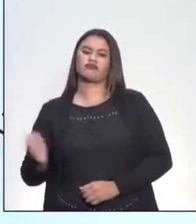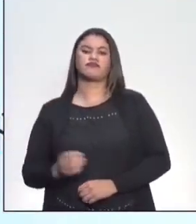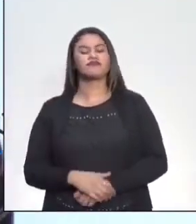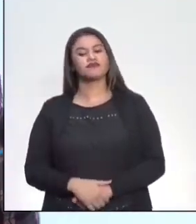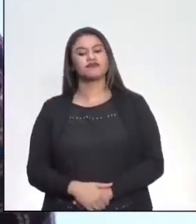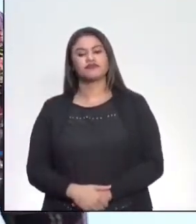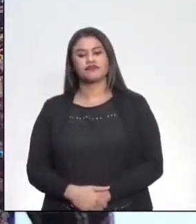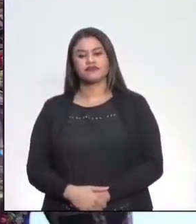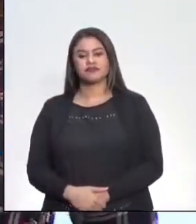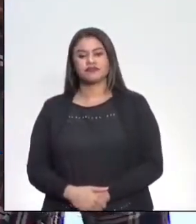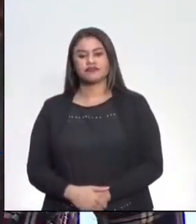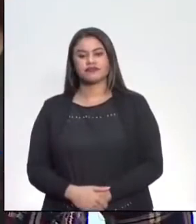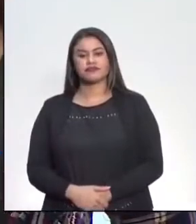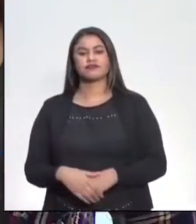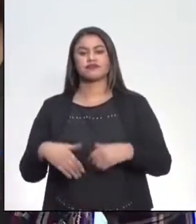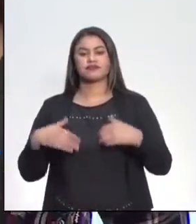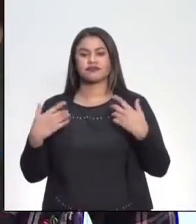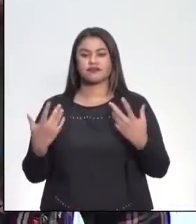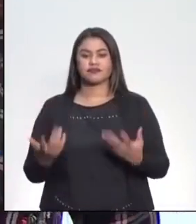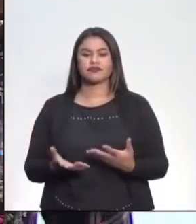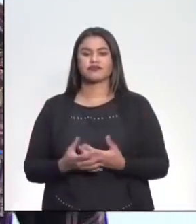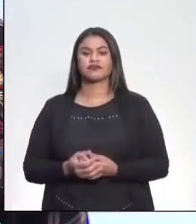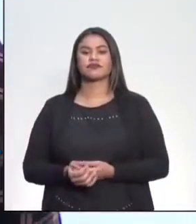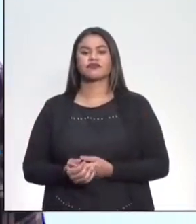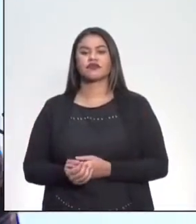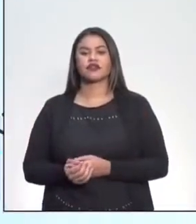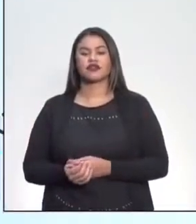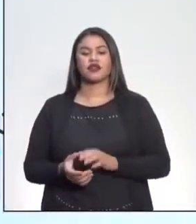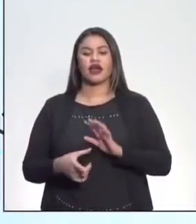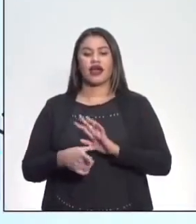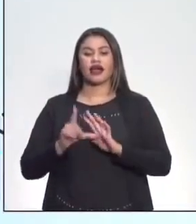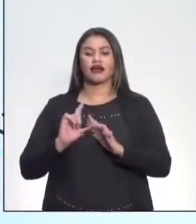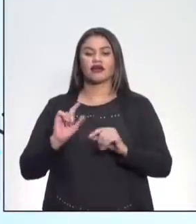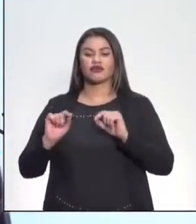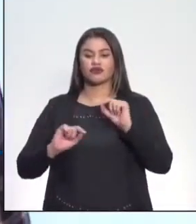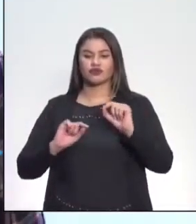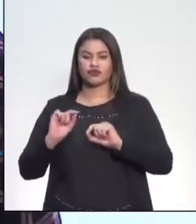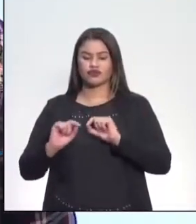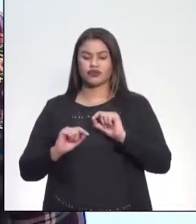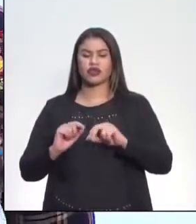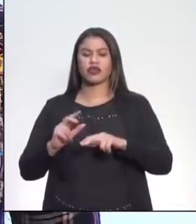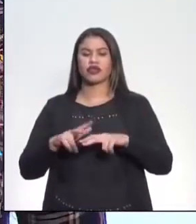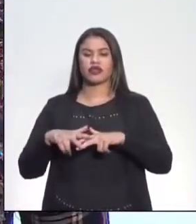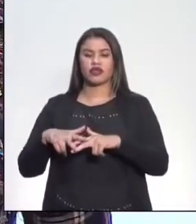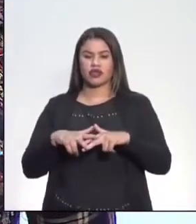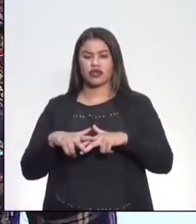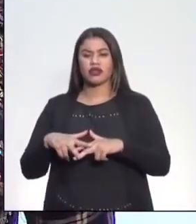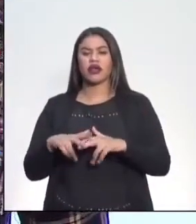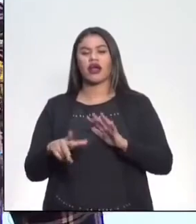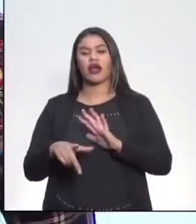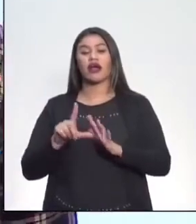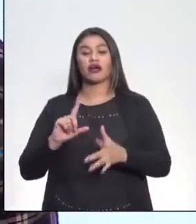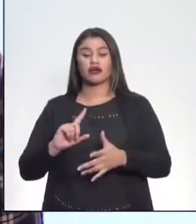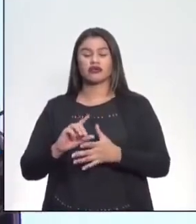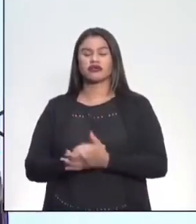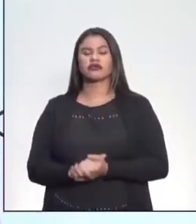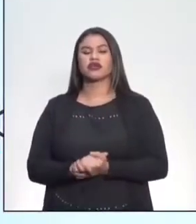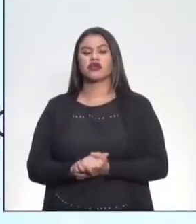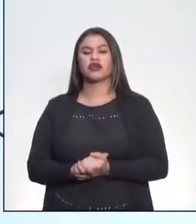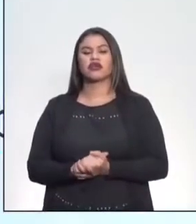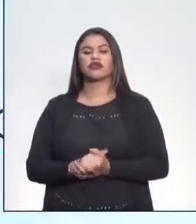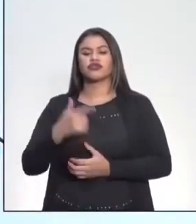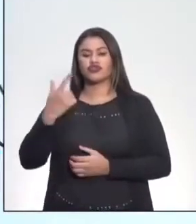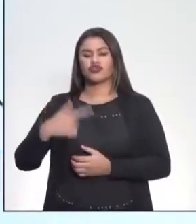Bom, então, gente, olha só. Antes da gente continuar, né, e fazer uma revisão, nós vamos, então, voltar aqui com mais